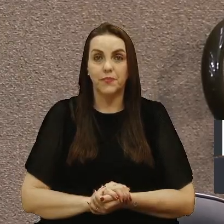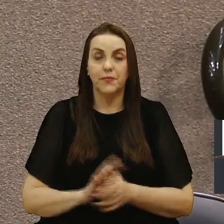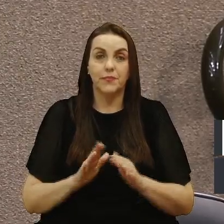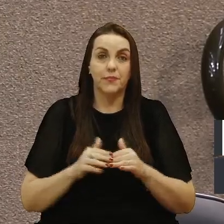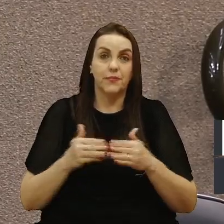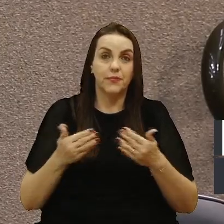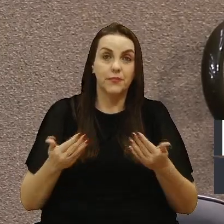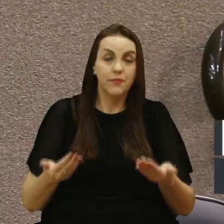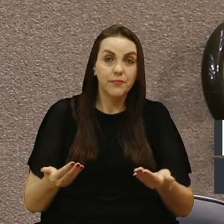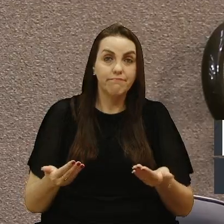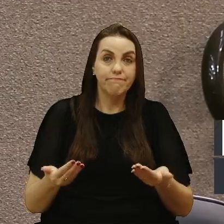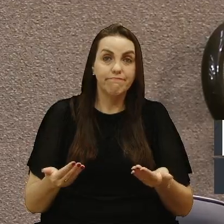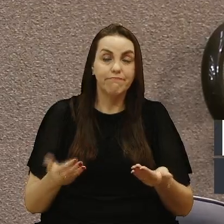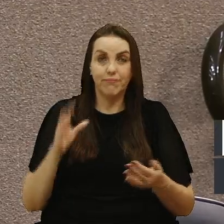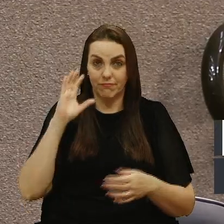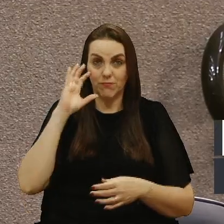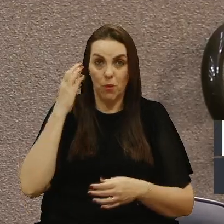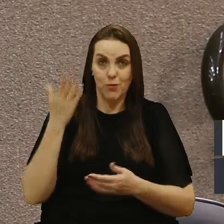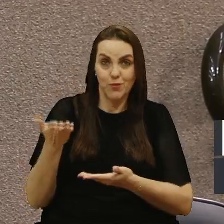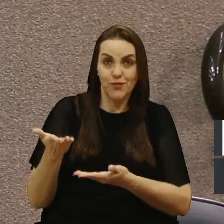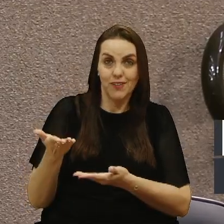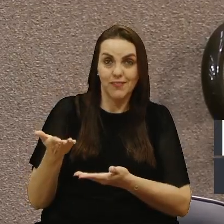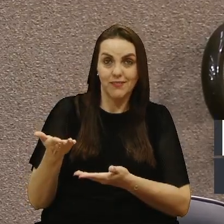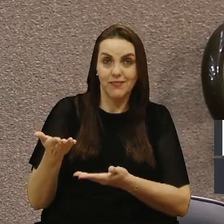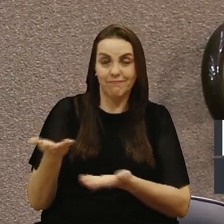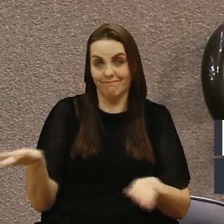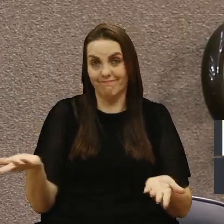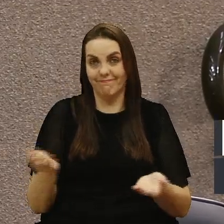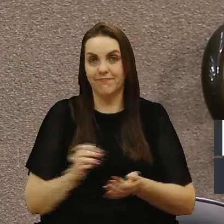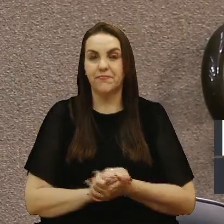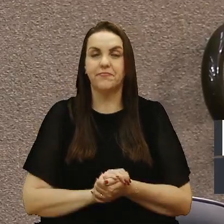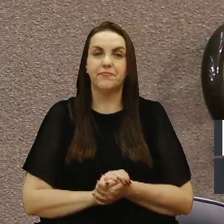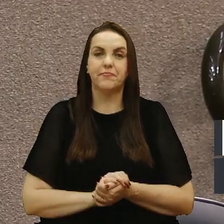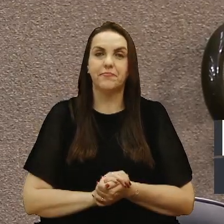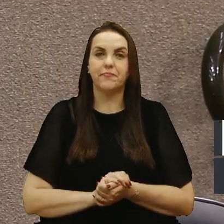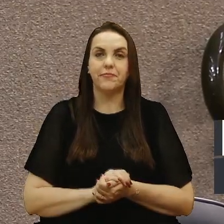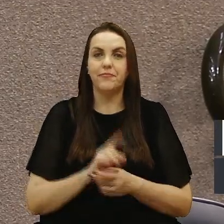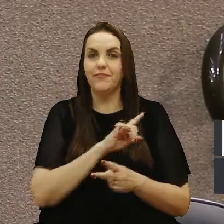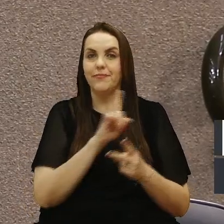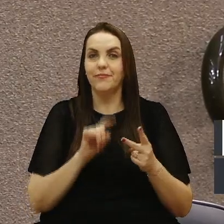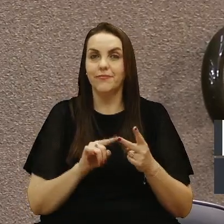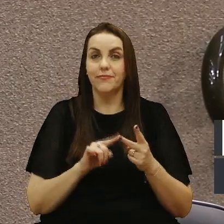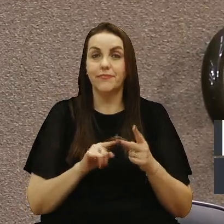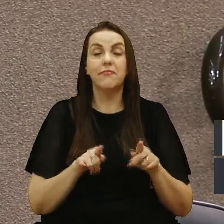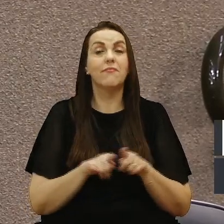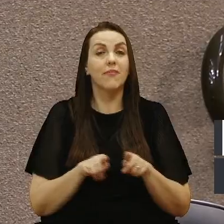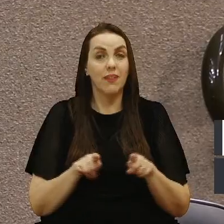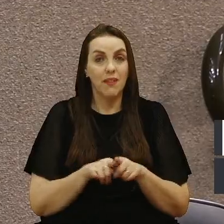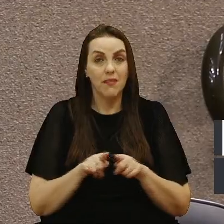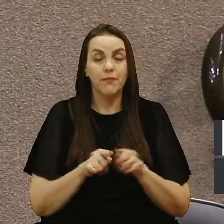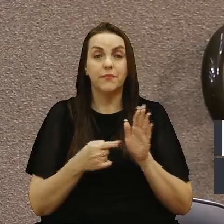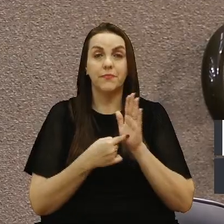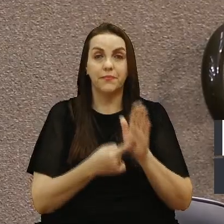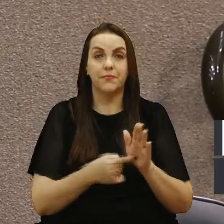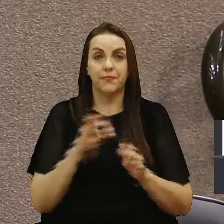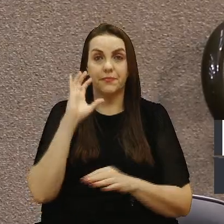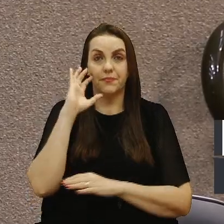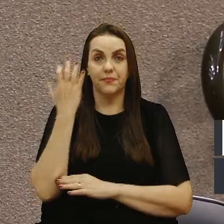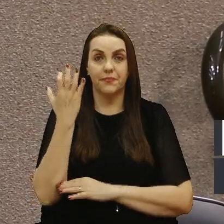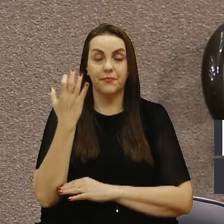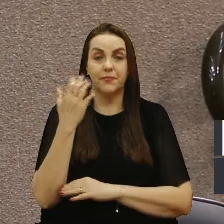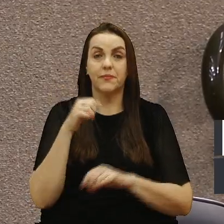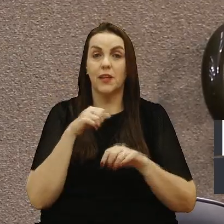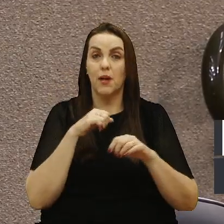Então, e isso não é uma solução? Outro ponto, nós apresentamos também solução para a